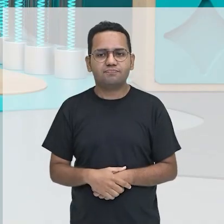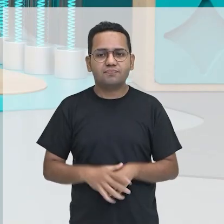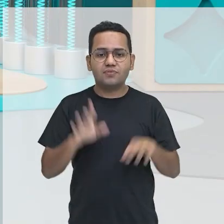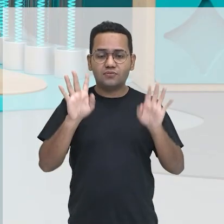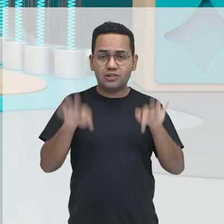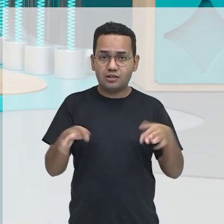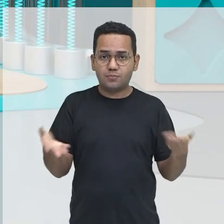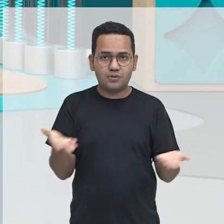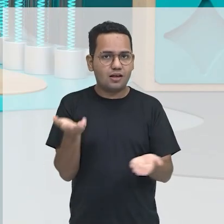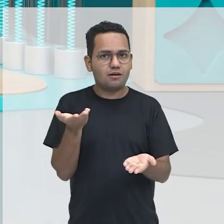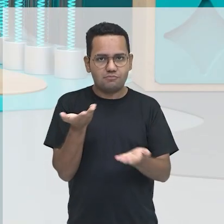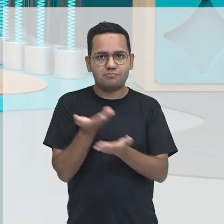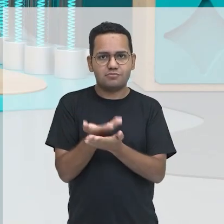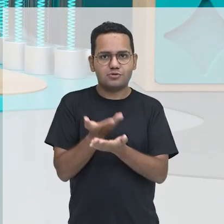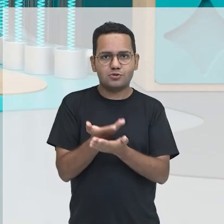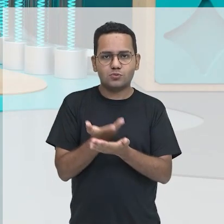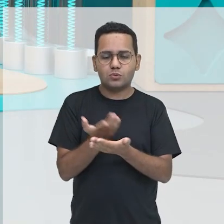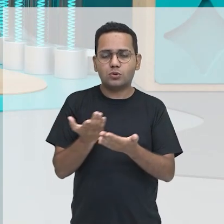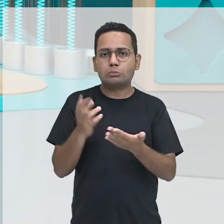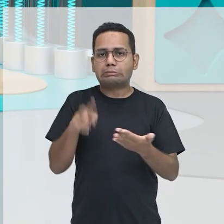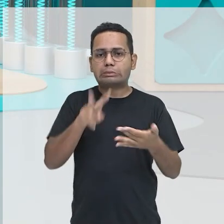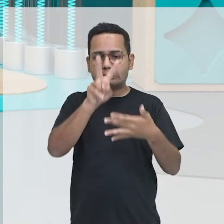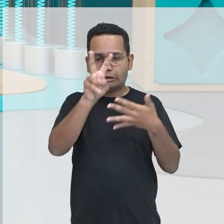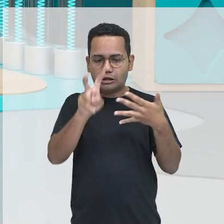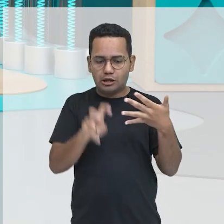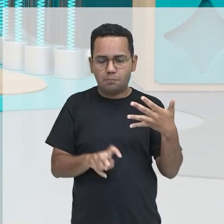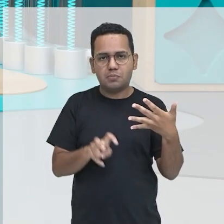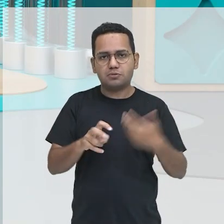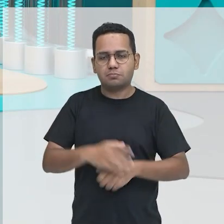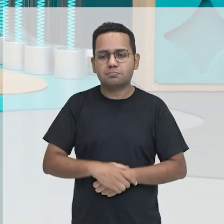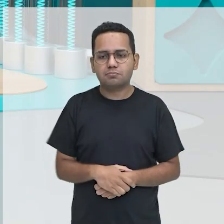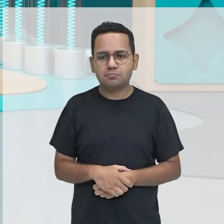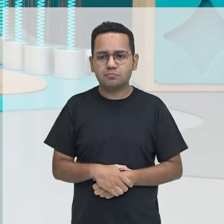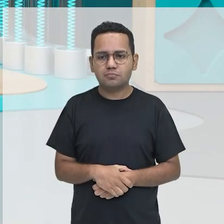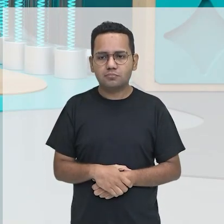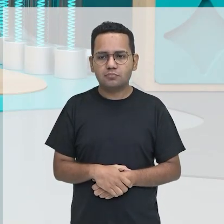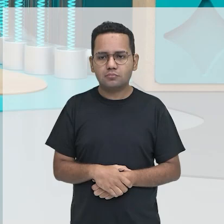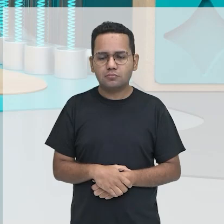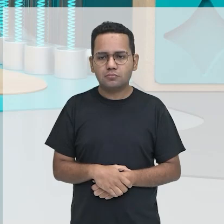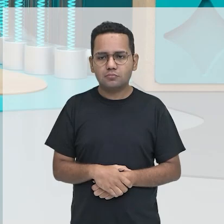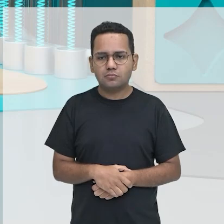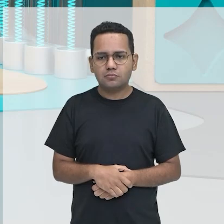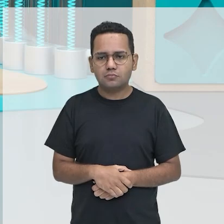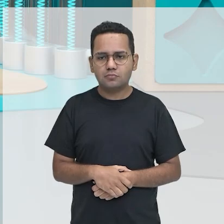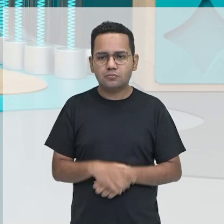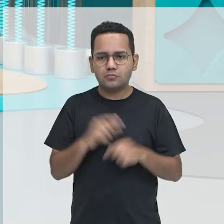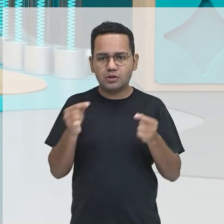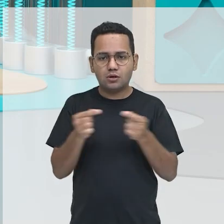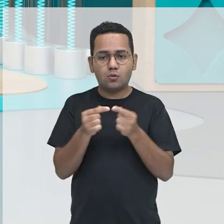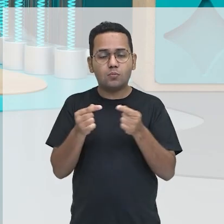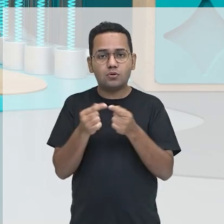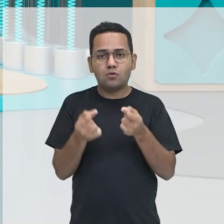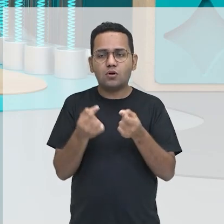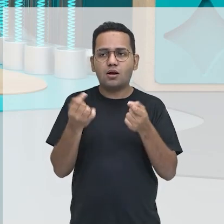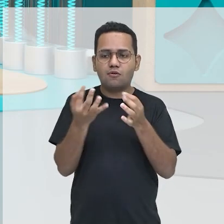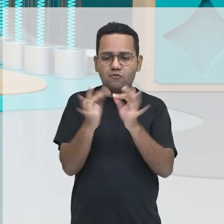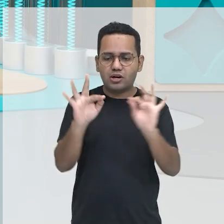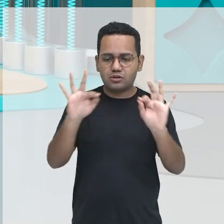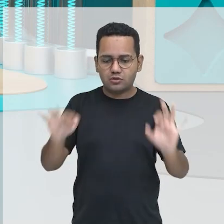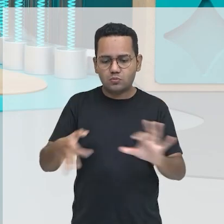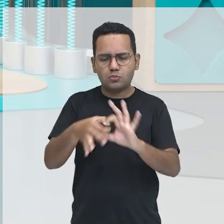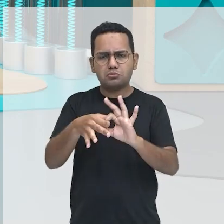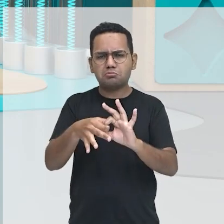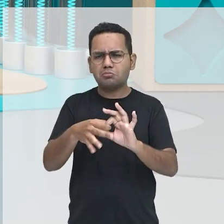finalizamos aqui essas orações que serviram aí como exemplos e relacionados aí às orações subordinadas. O que é uma